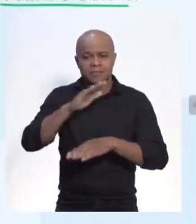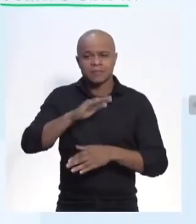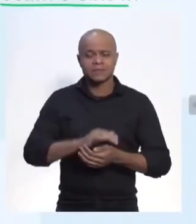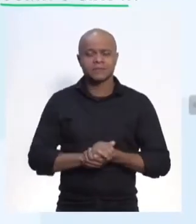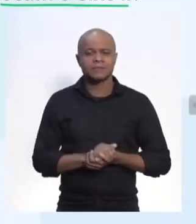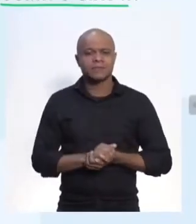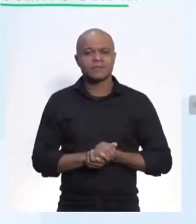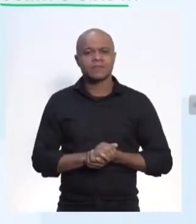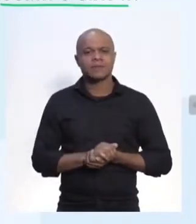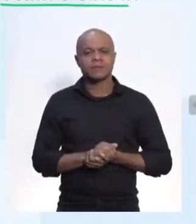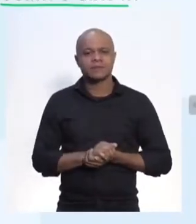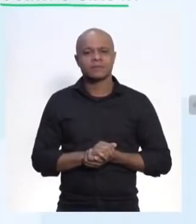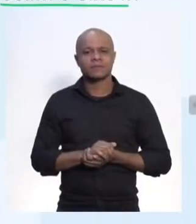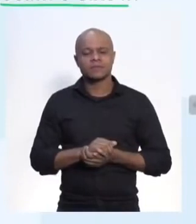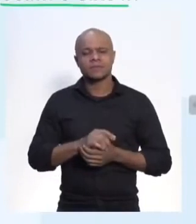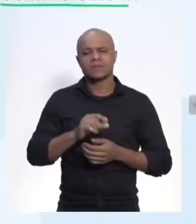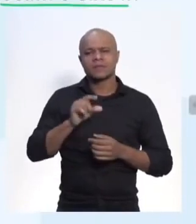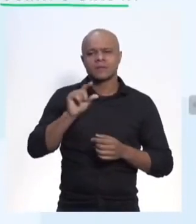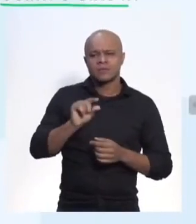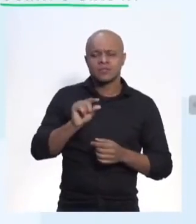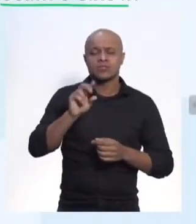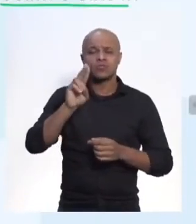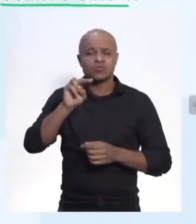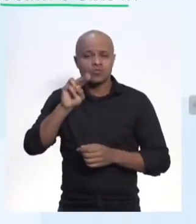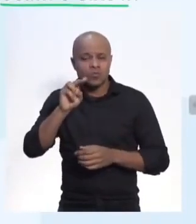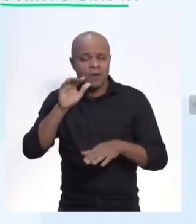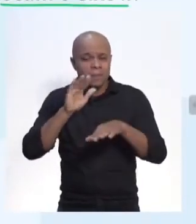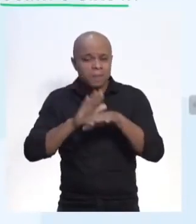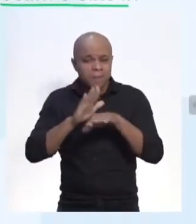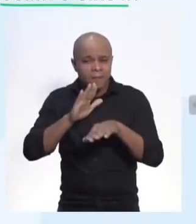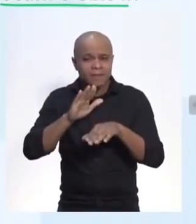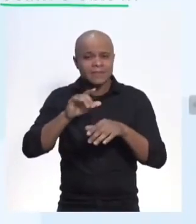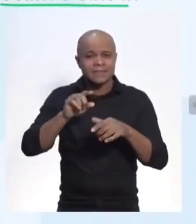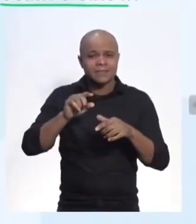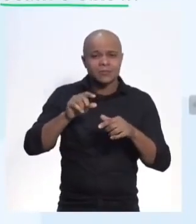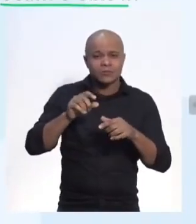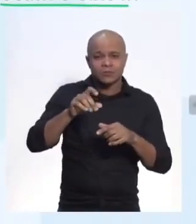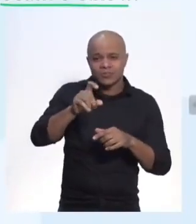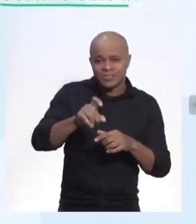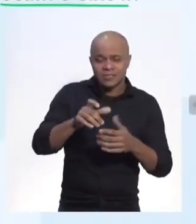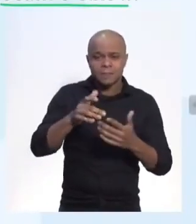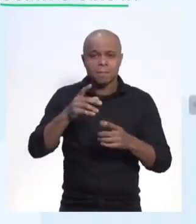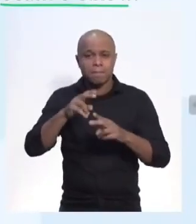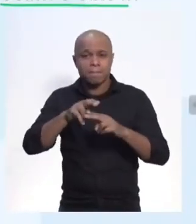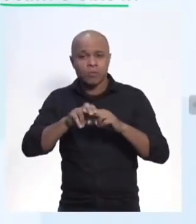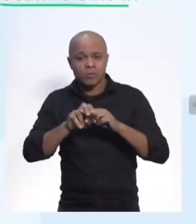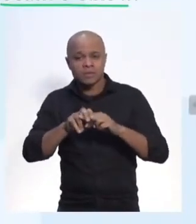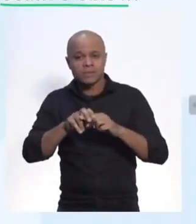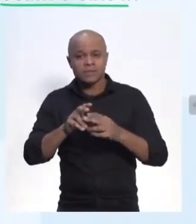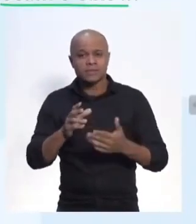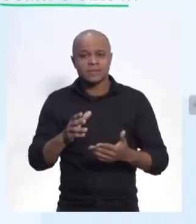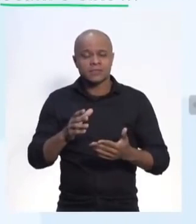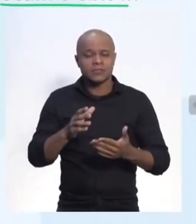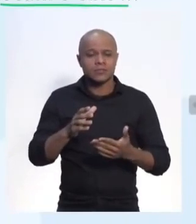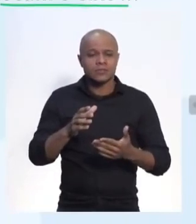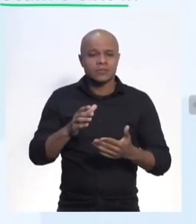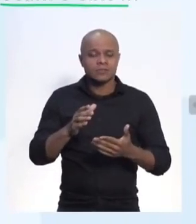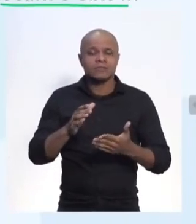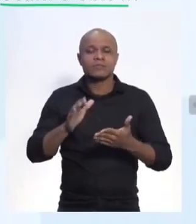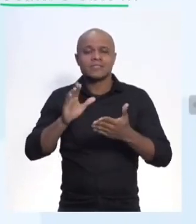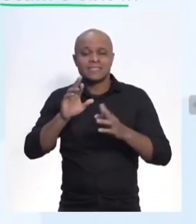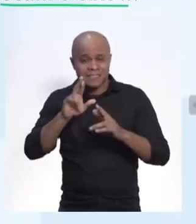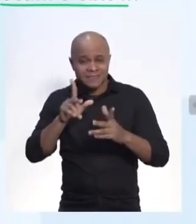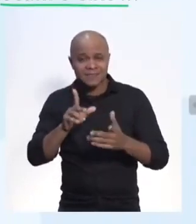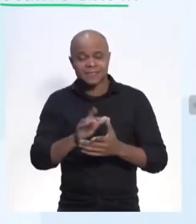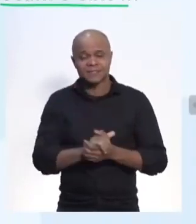cima, vai diminuindo, diminuindo, diminuindo, mas nunca vai tocar o eixo. Então isso a gente fala que ele é assíntota ao eixo x.